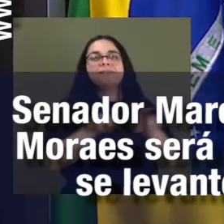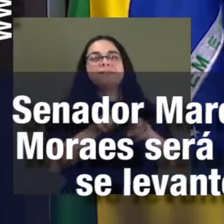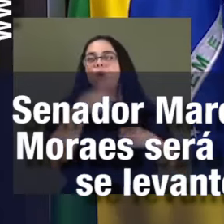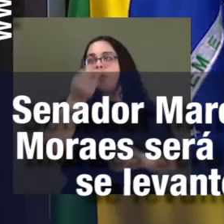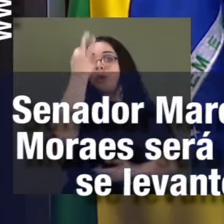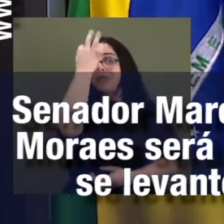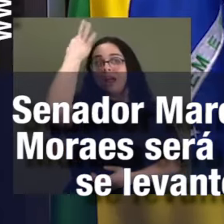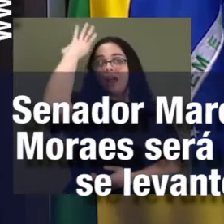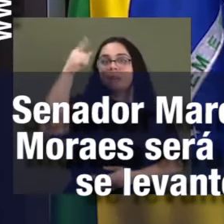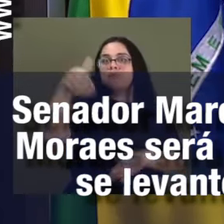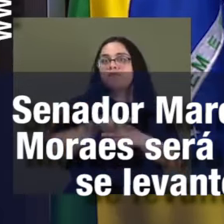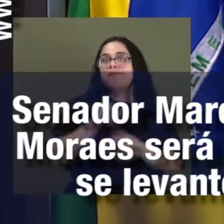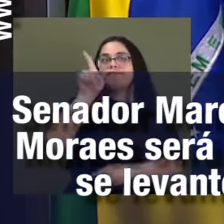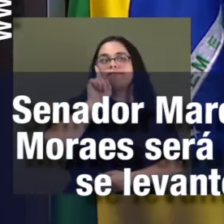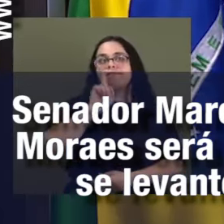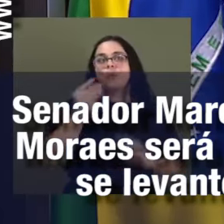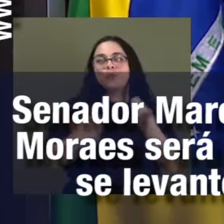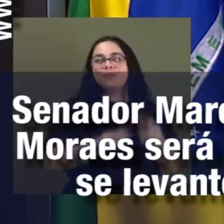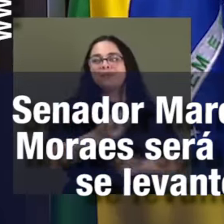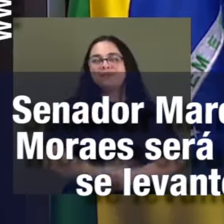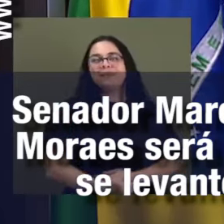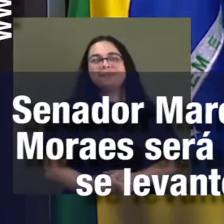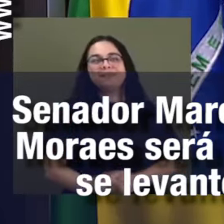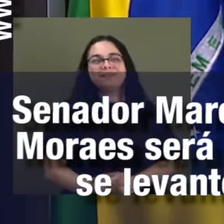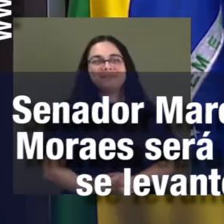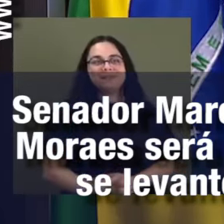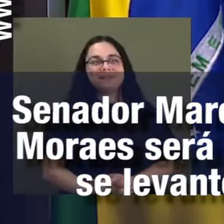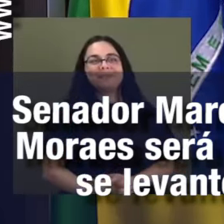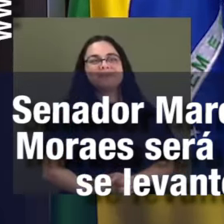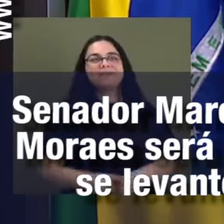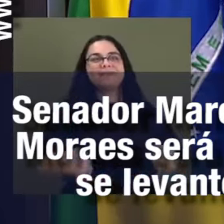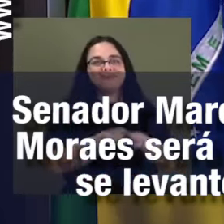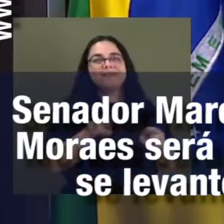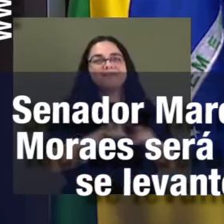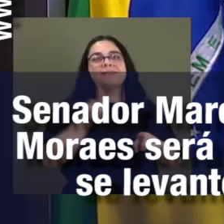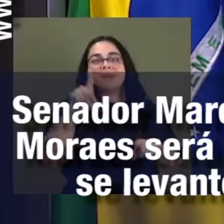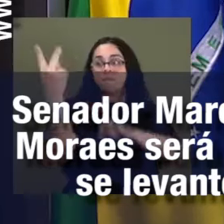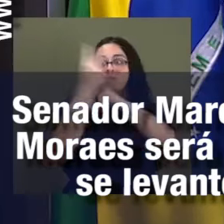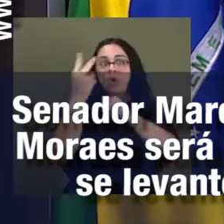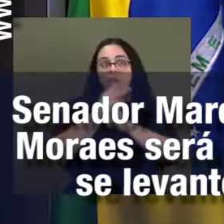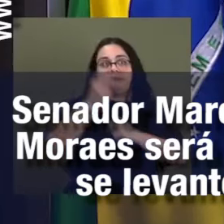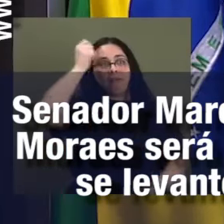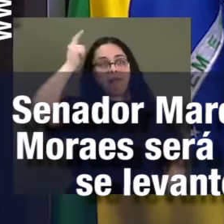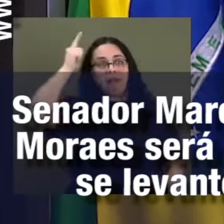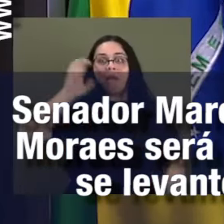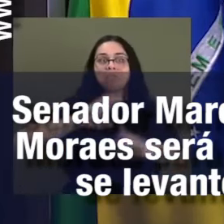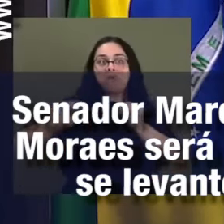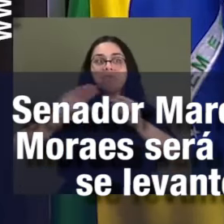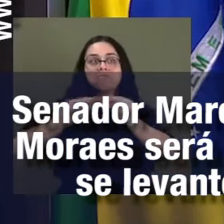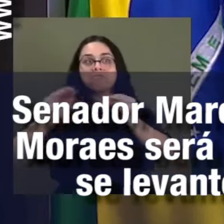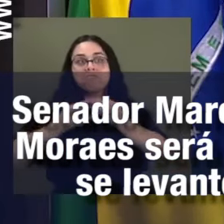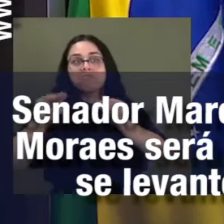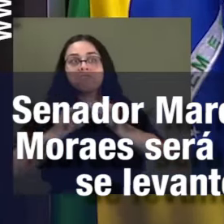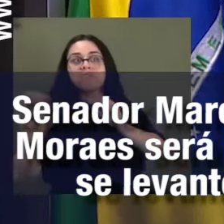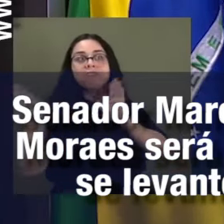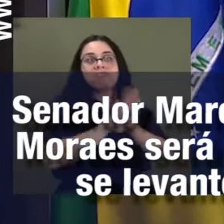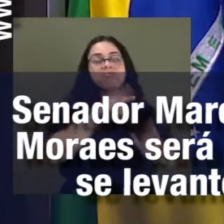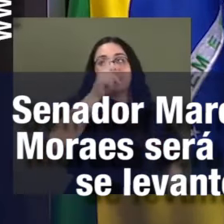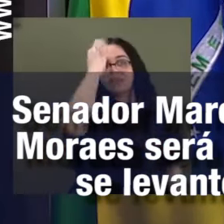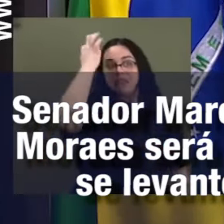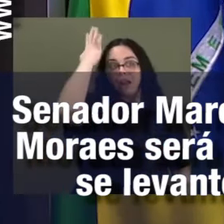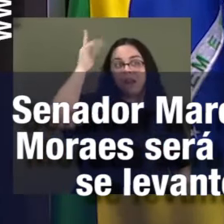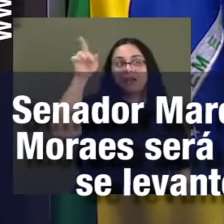que ganhou? Uma grande maioria do governo Biden, que estava dando essa proteção a Alexandre de Moraes, começou a fugir, agora está tentando chegar no Trump. E